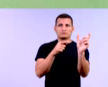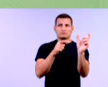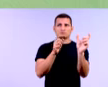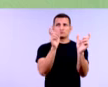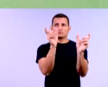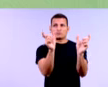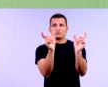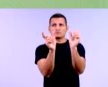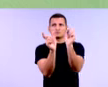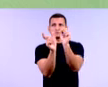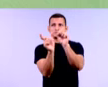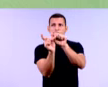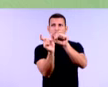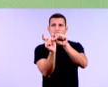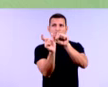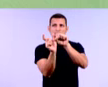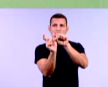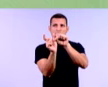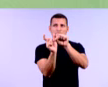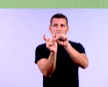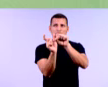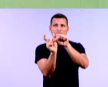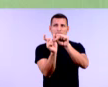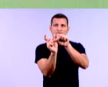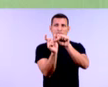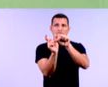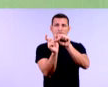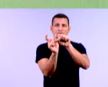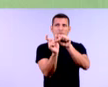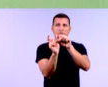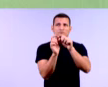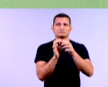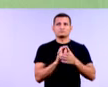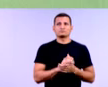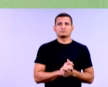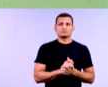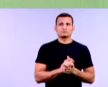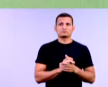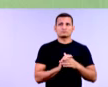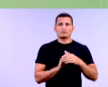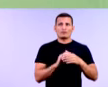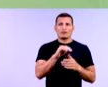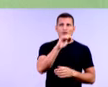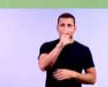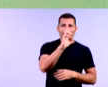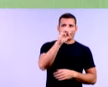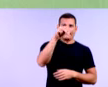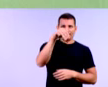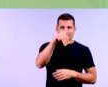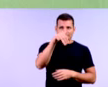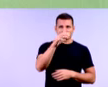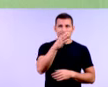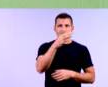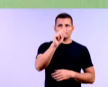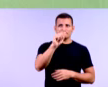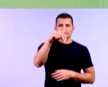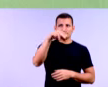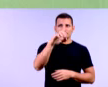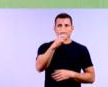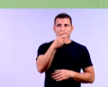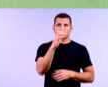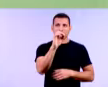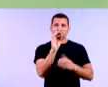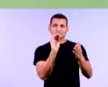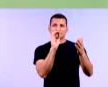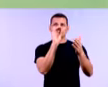o substantivo. Anexas seguirão as fotocópias. O em anexo, eu já coloquei. Quando eu coloco em,